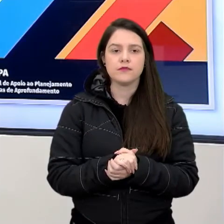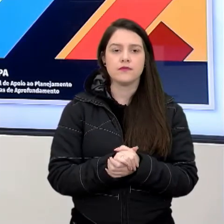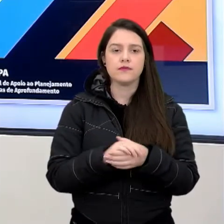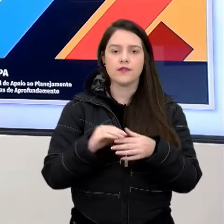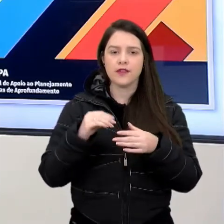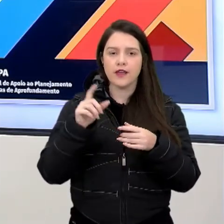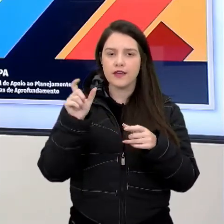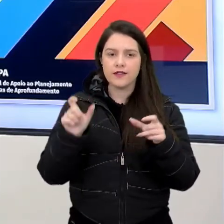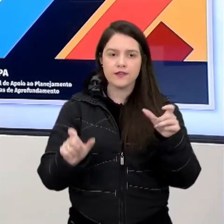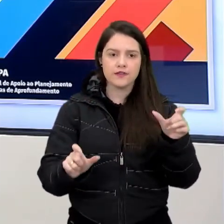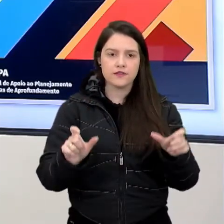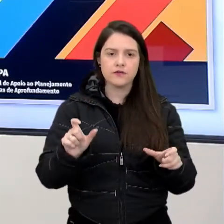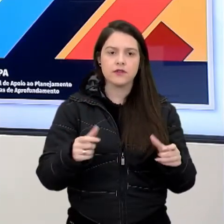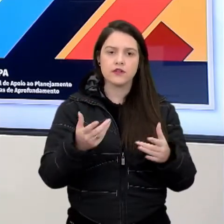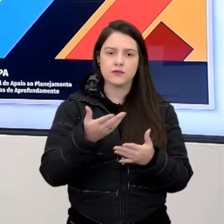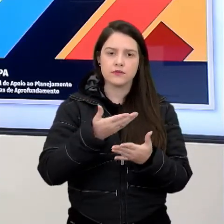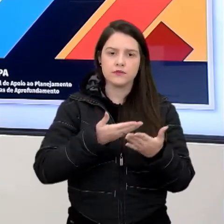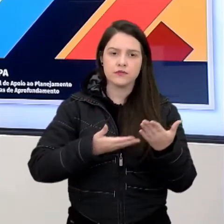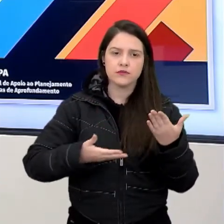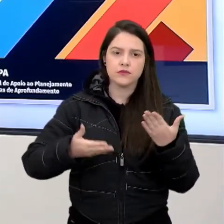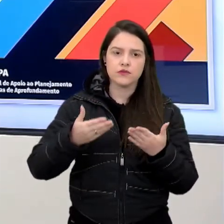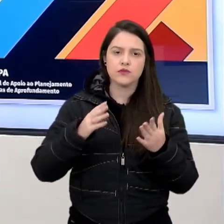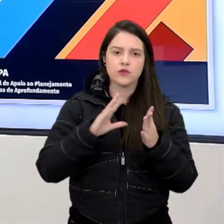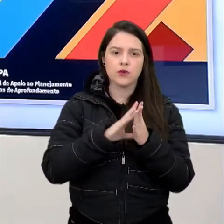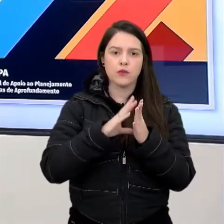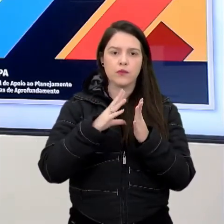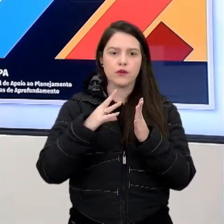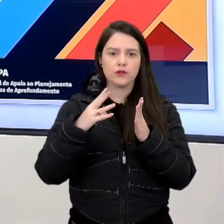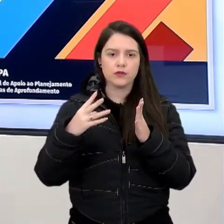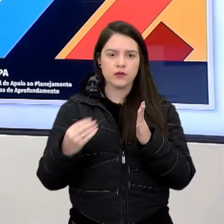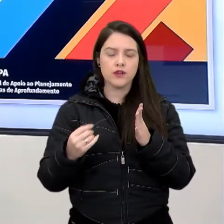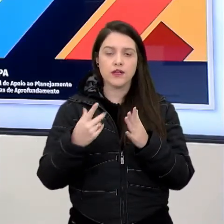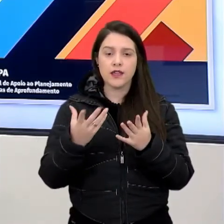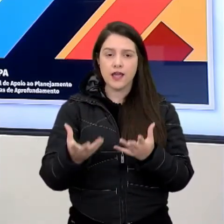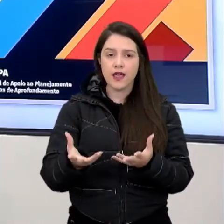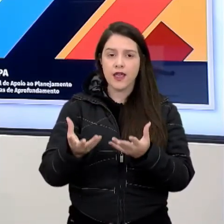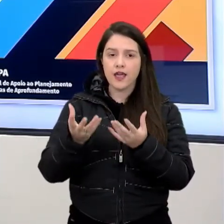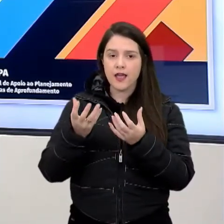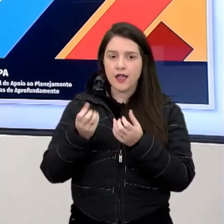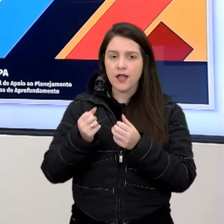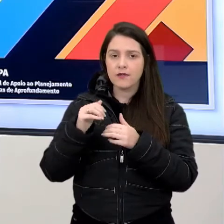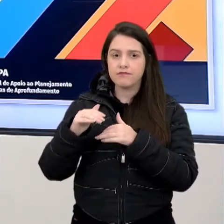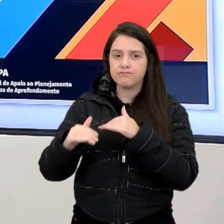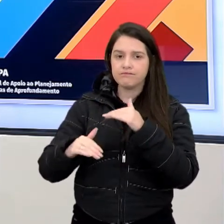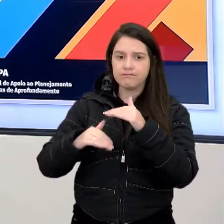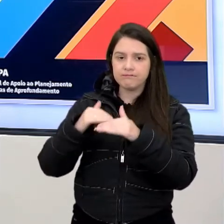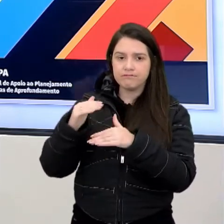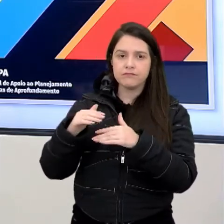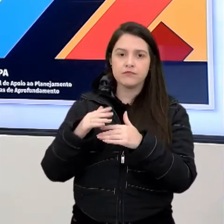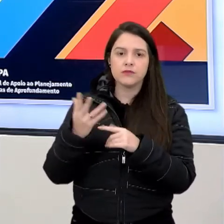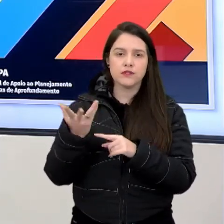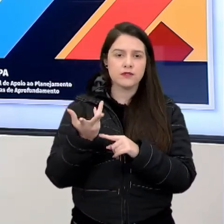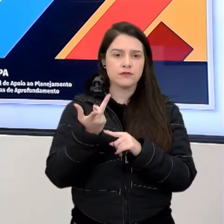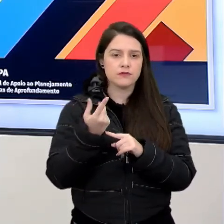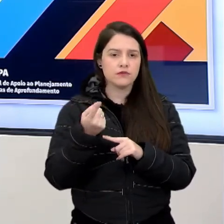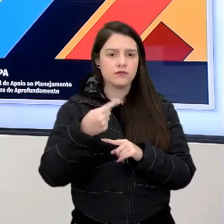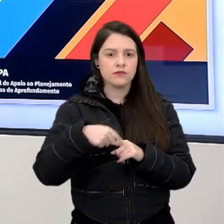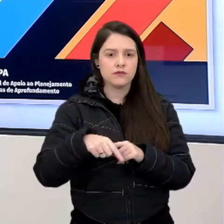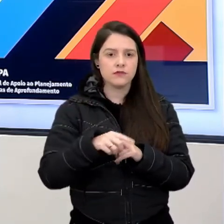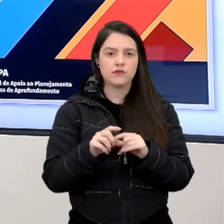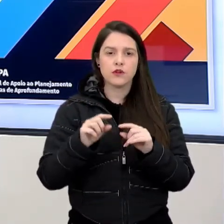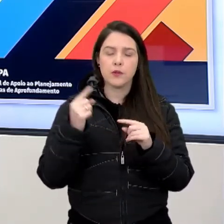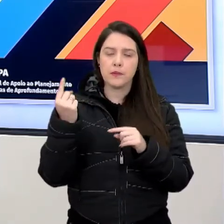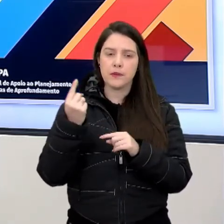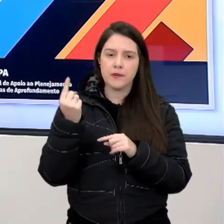questão, né, da integração desses componentes curriculares. Vocês percebem que no decorrer aí das nossas aulas, né, desde o comecinho lá do